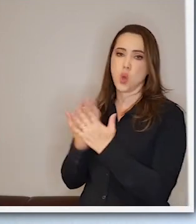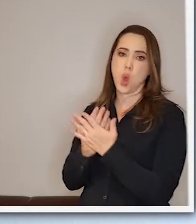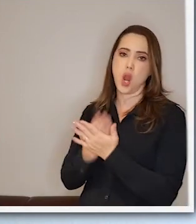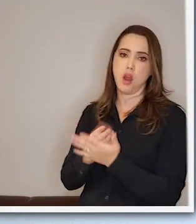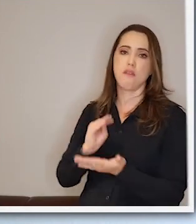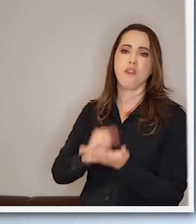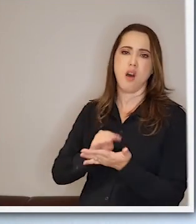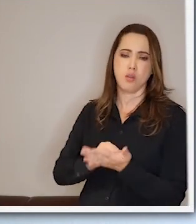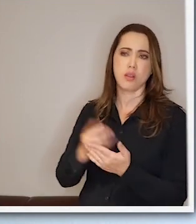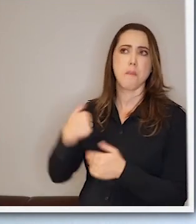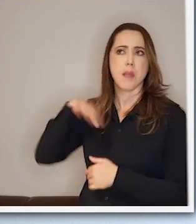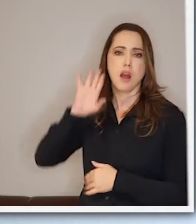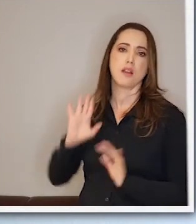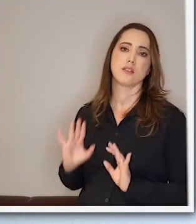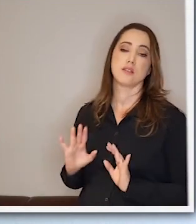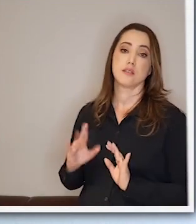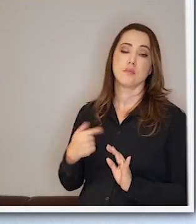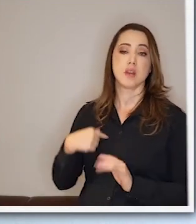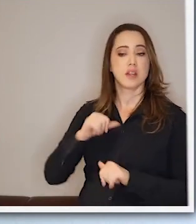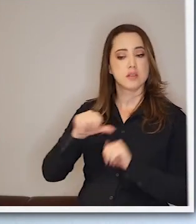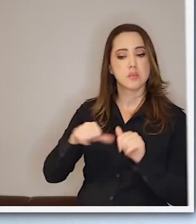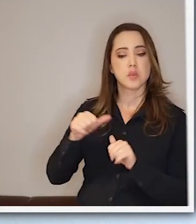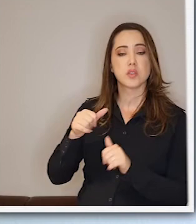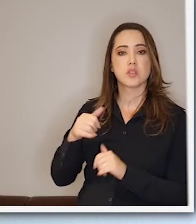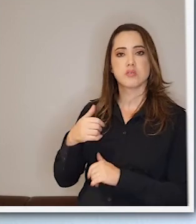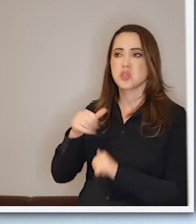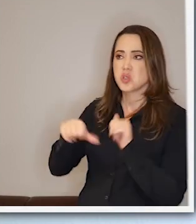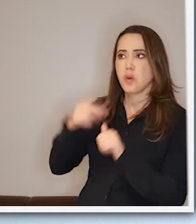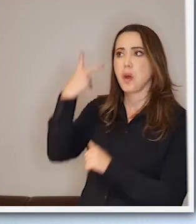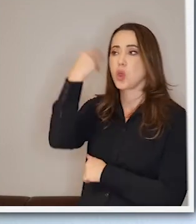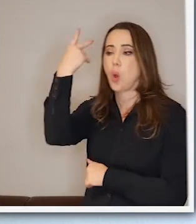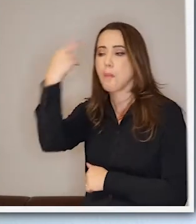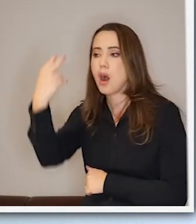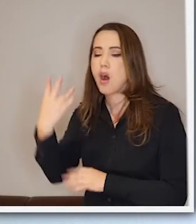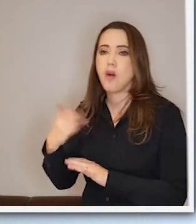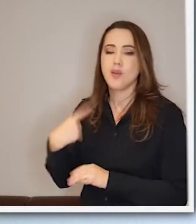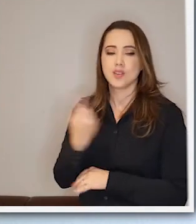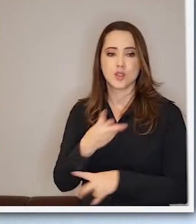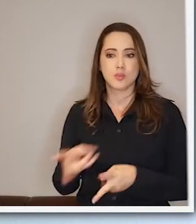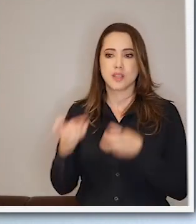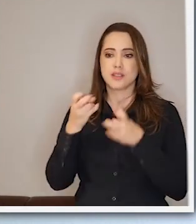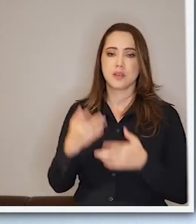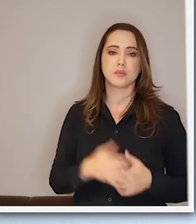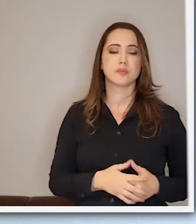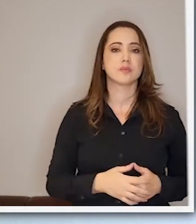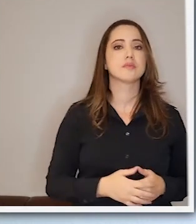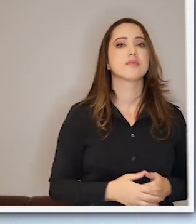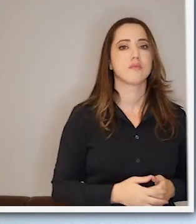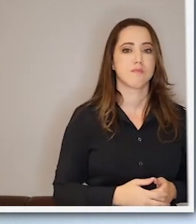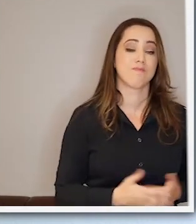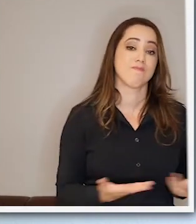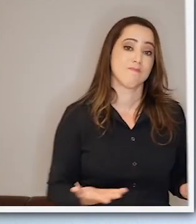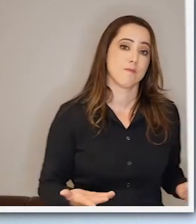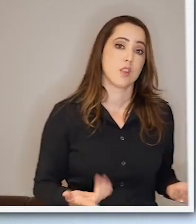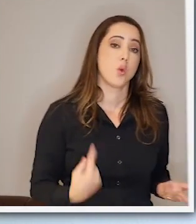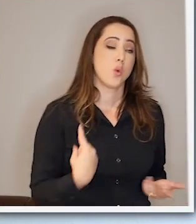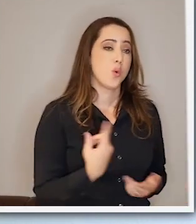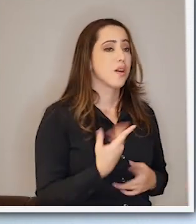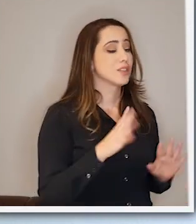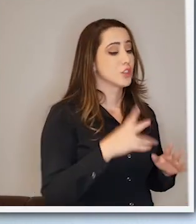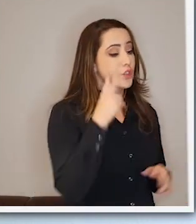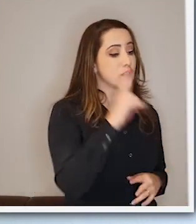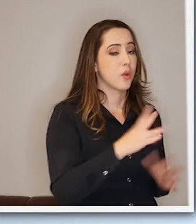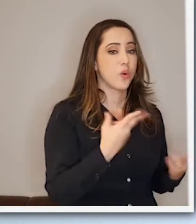exatamente isso, juntos. Então, mas ainda são muito poucas escolas, eu acredito, né? Tinha que ter uma coisa, mas a hora que isso